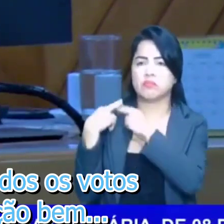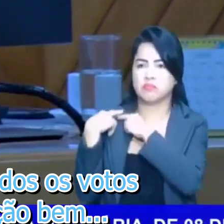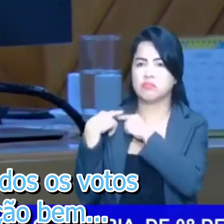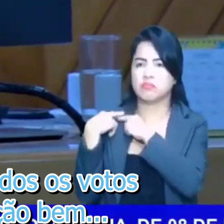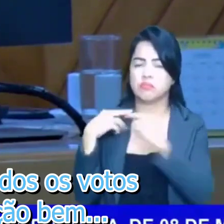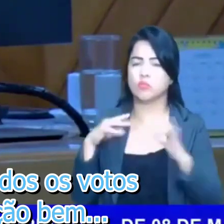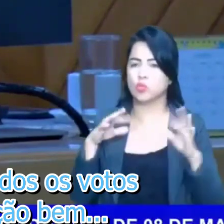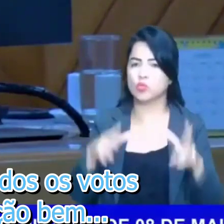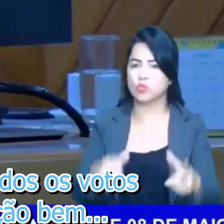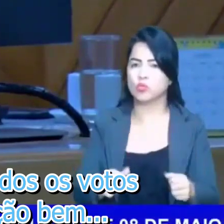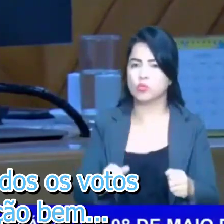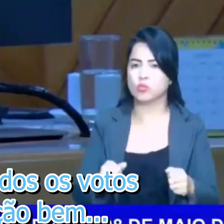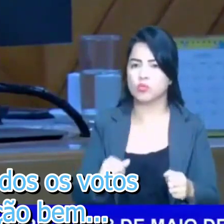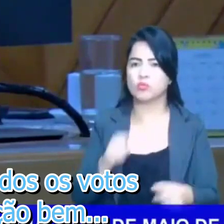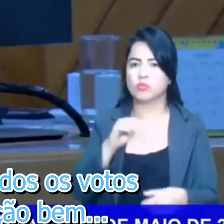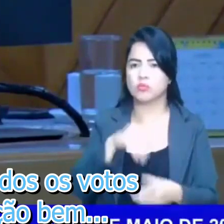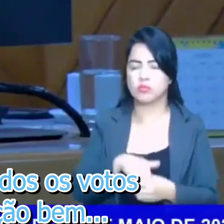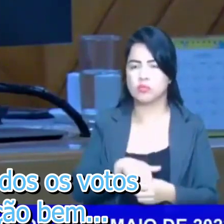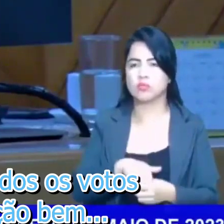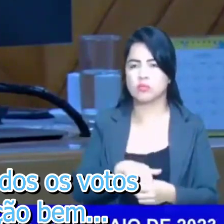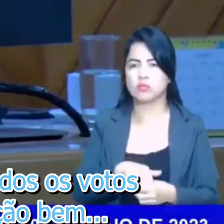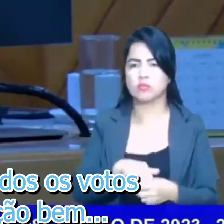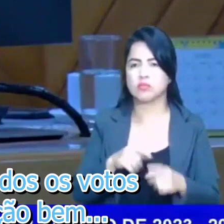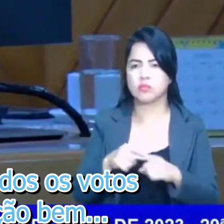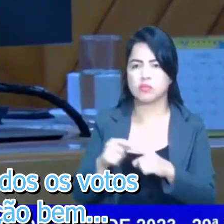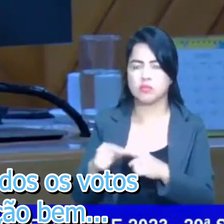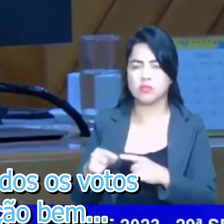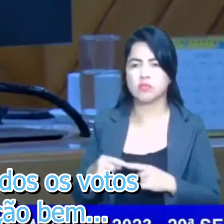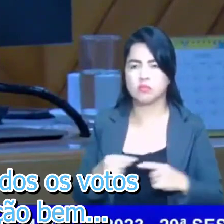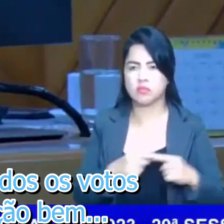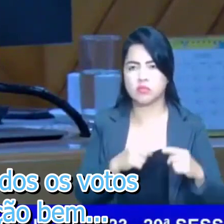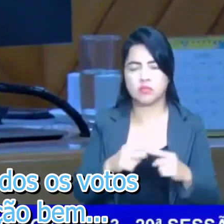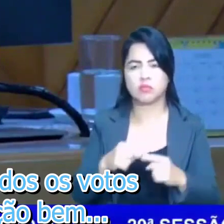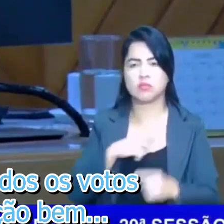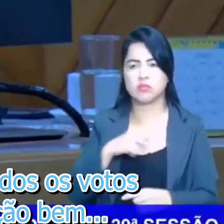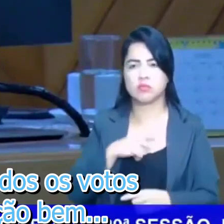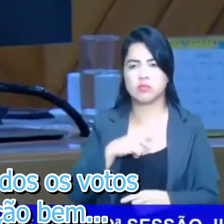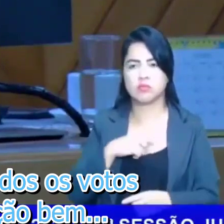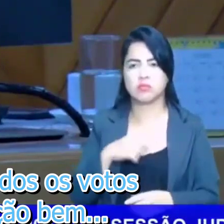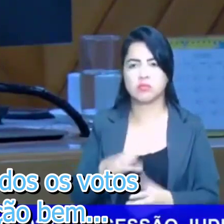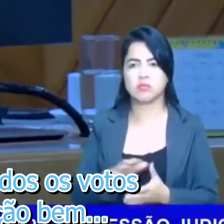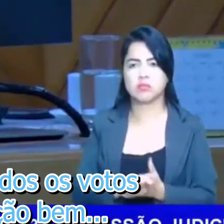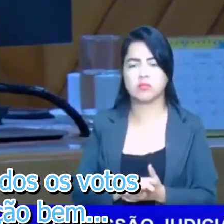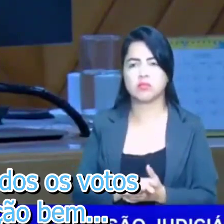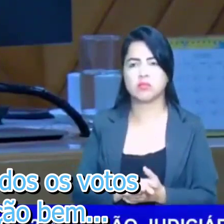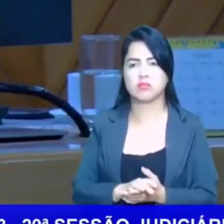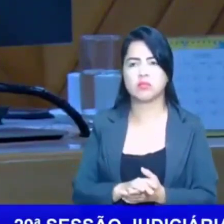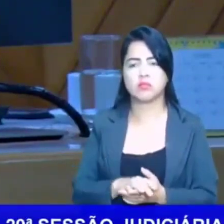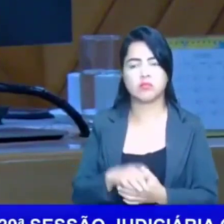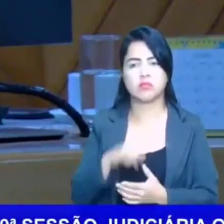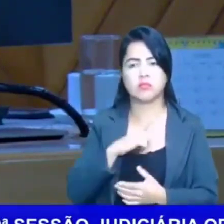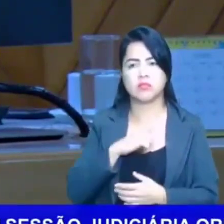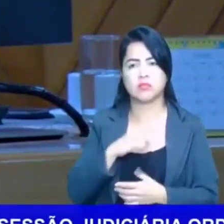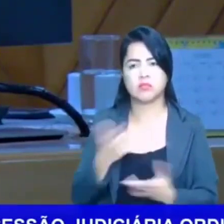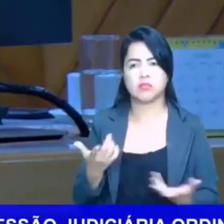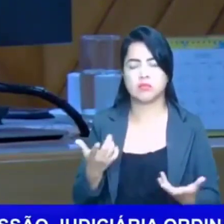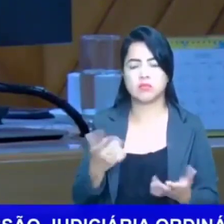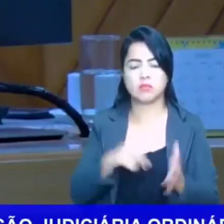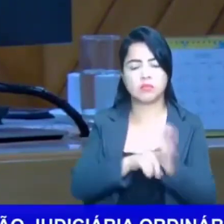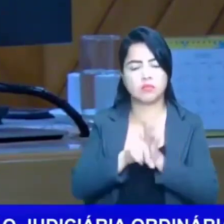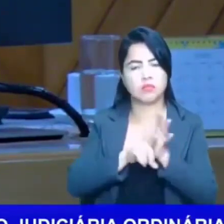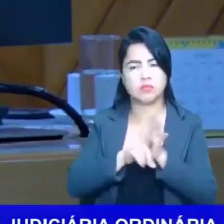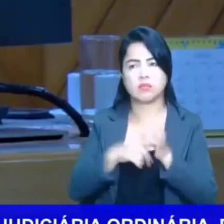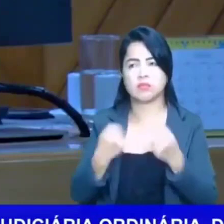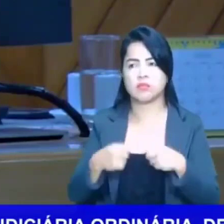tem sido todos os votos aqui que todos proferem, mas desempate é uma situação bem sem mais